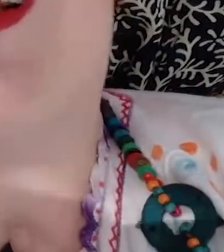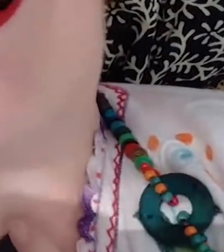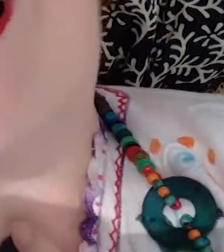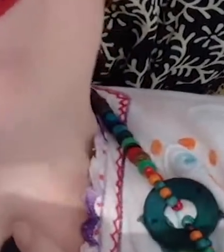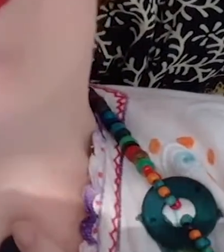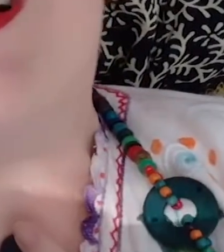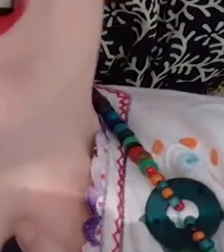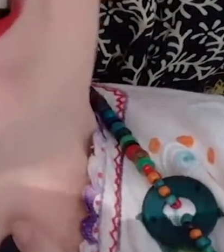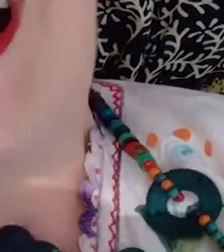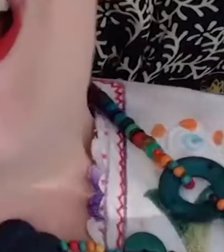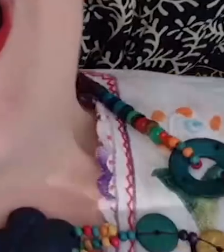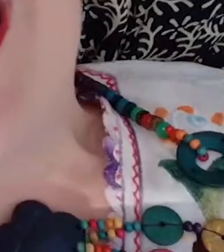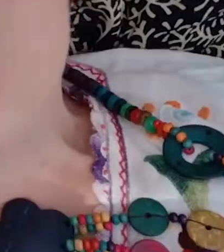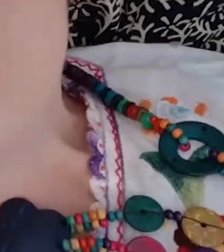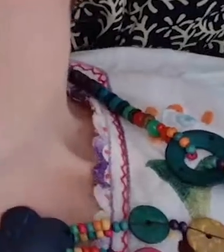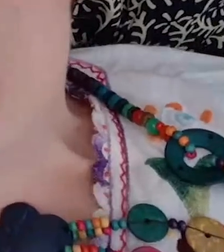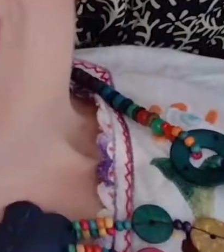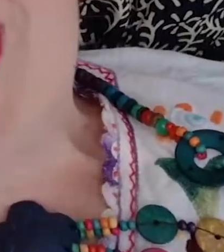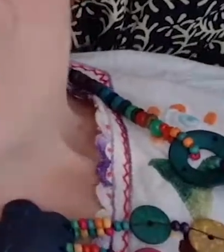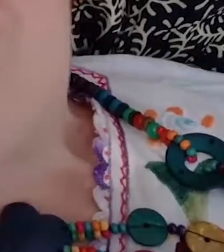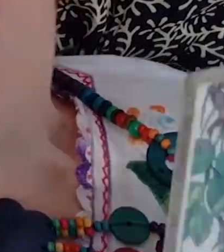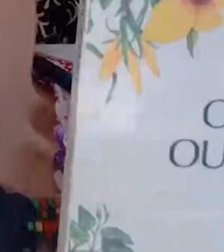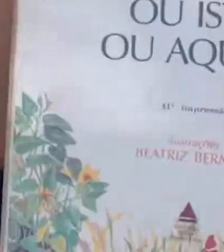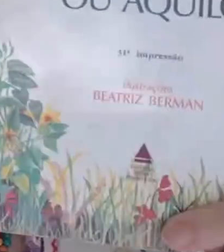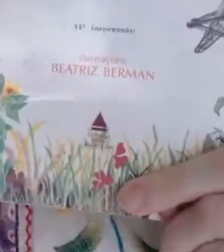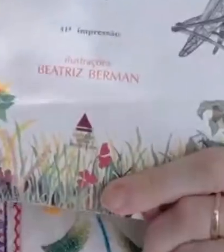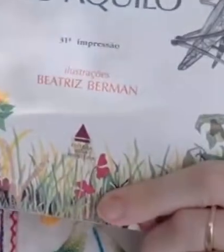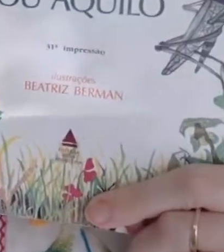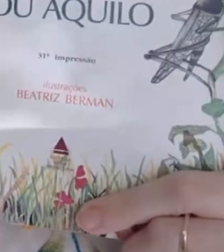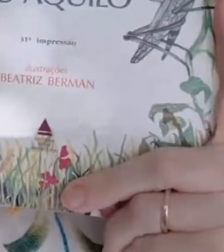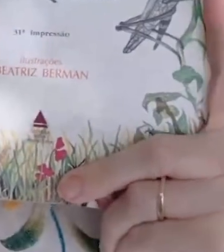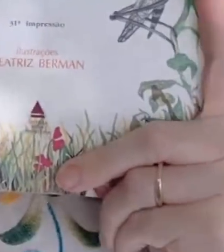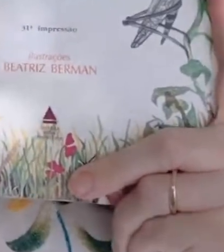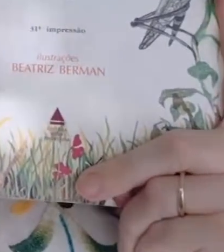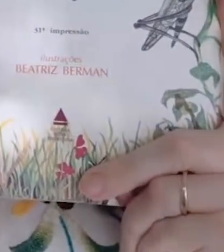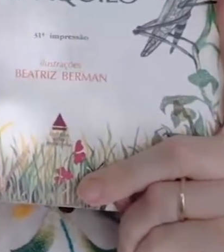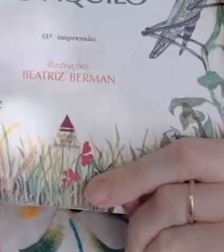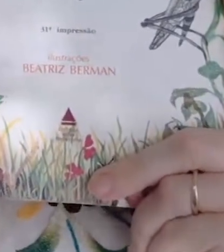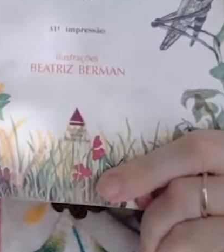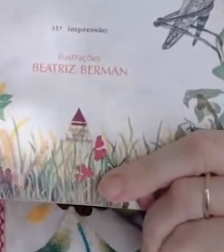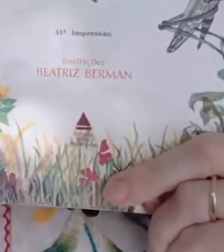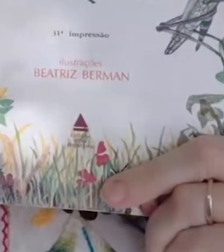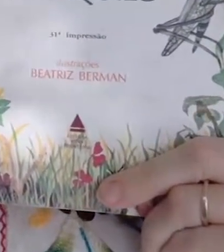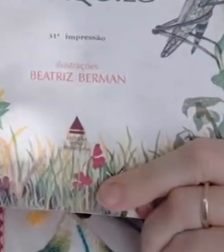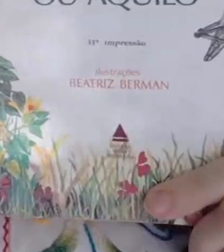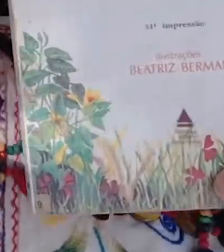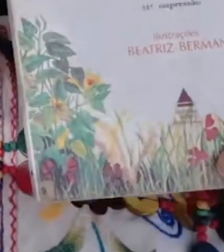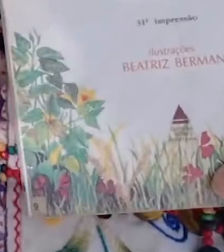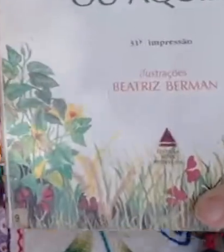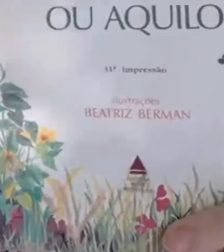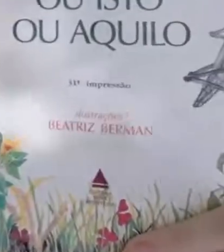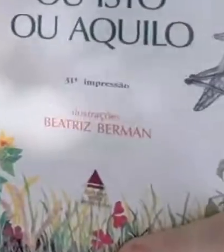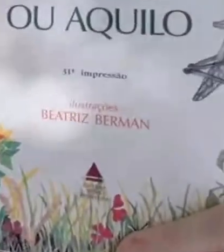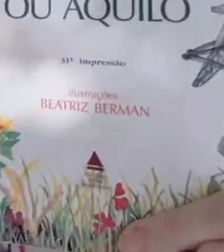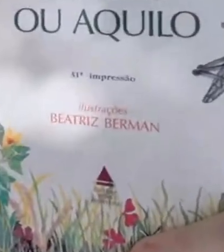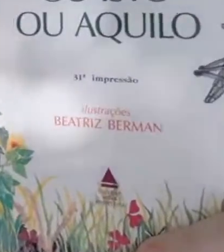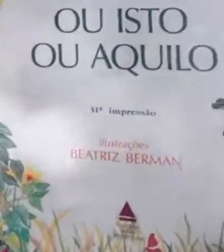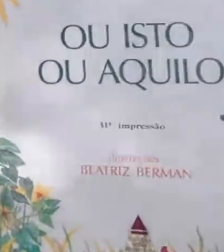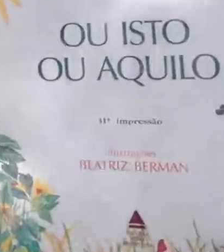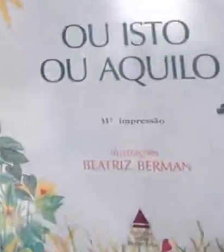colar de Carolina, eu vou ler para todos nós um poema para